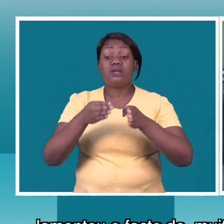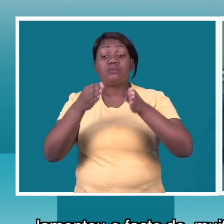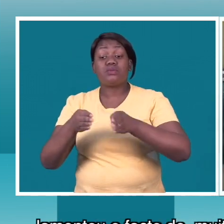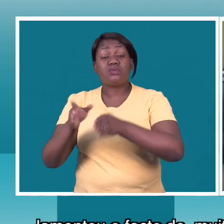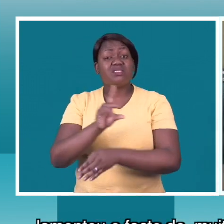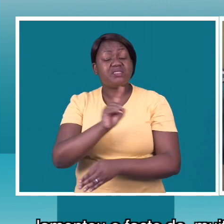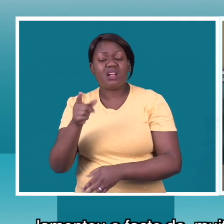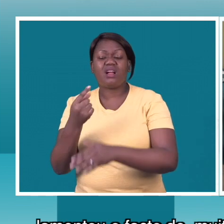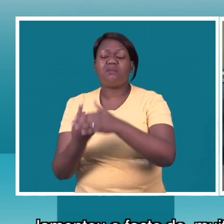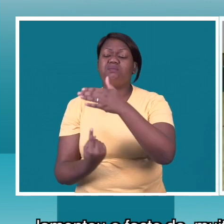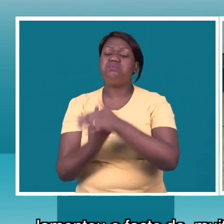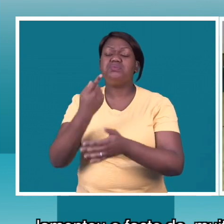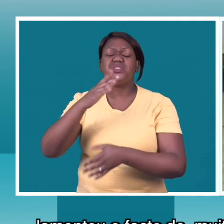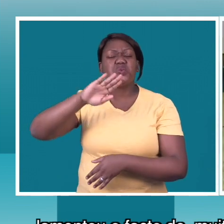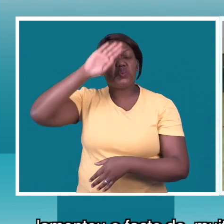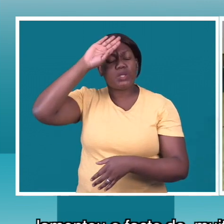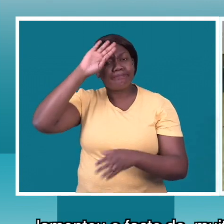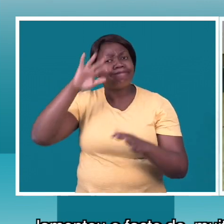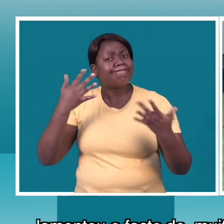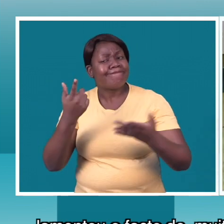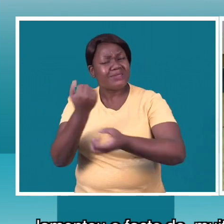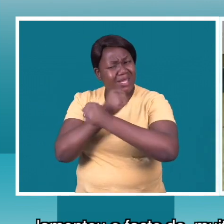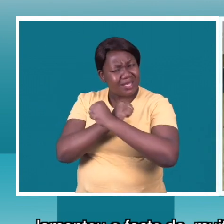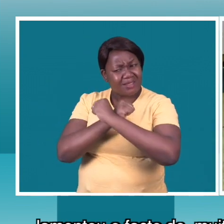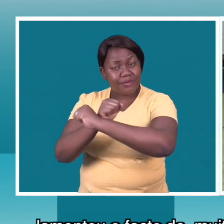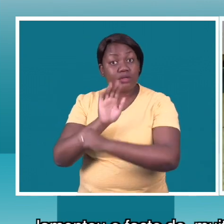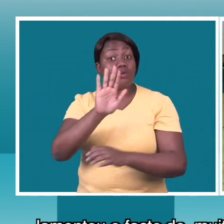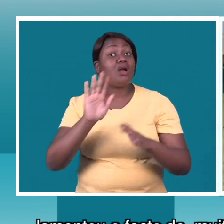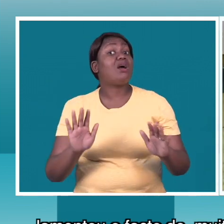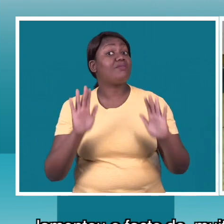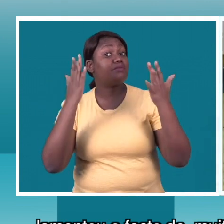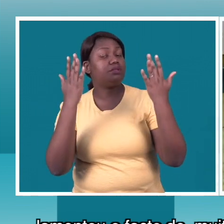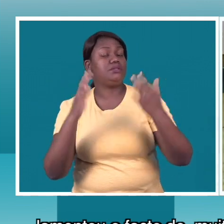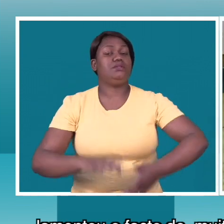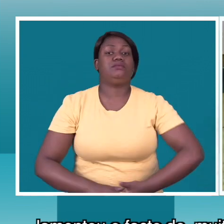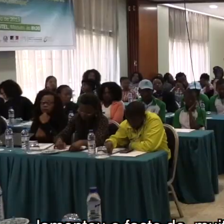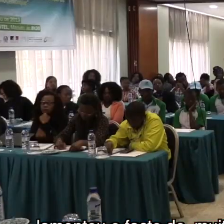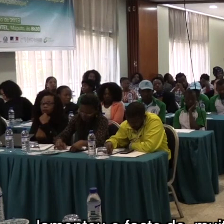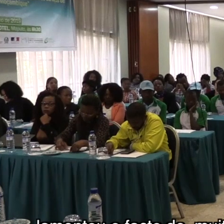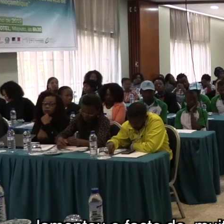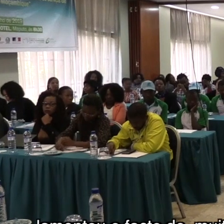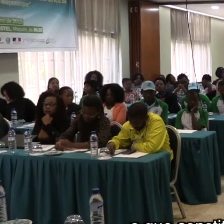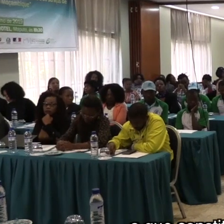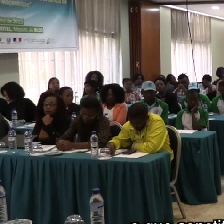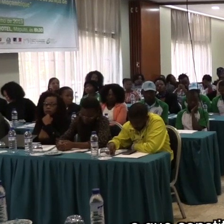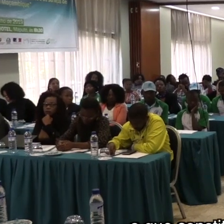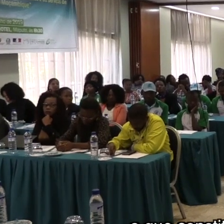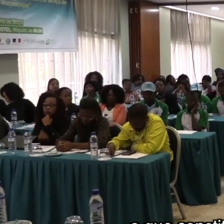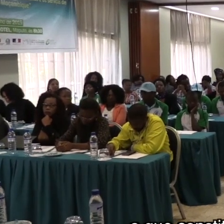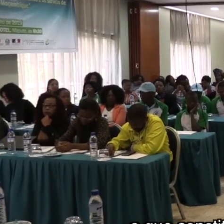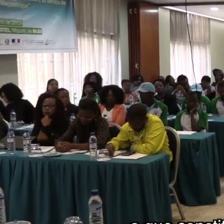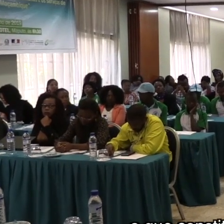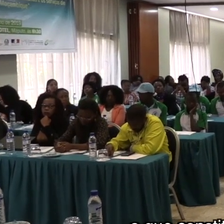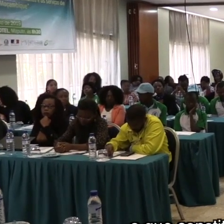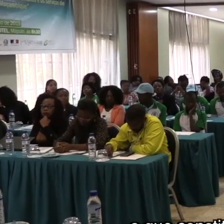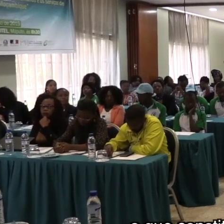fato de, muitas vezes, as pessoas com deficiência psicossocial serem internadas sem o devido diagnóstico, o